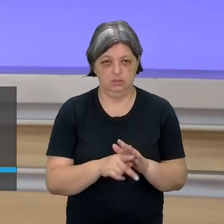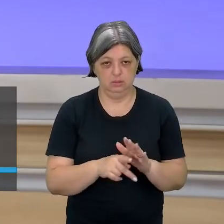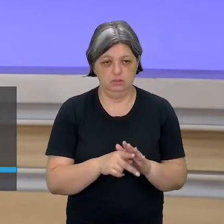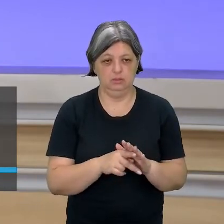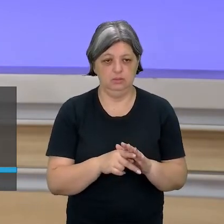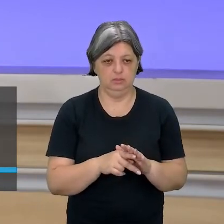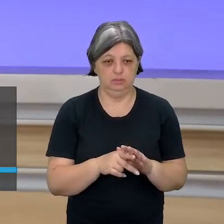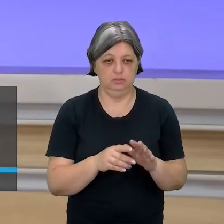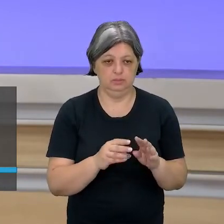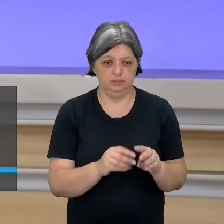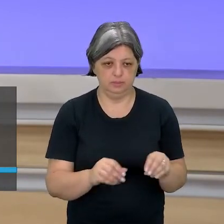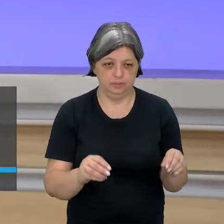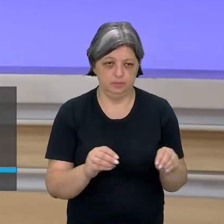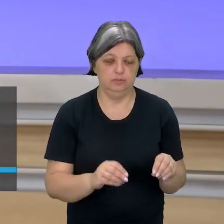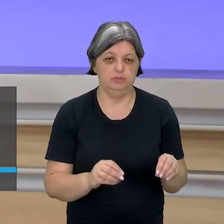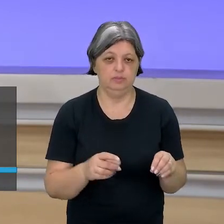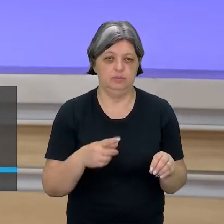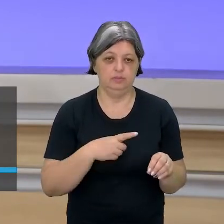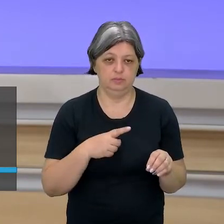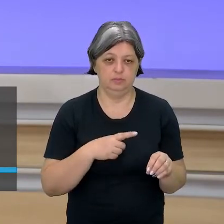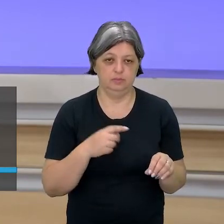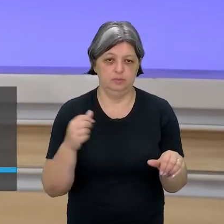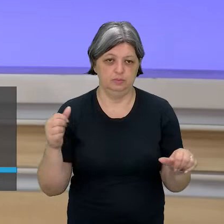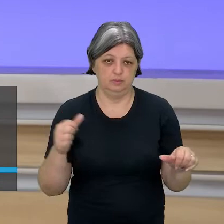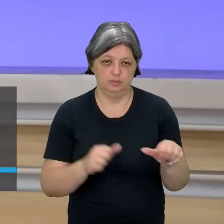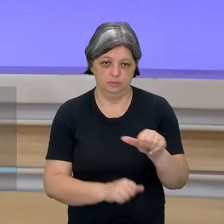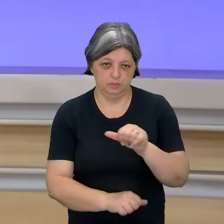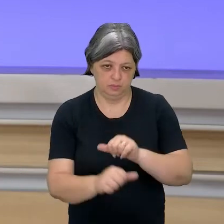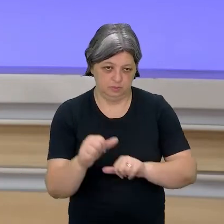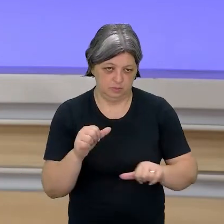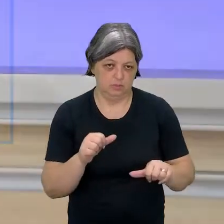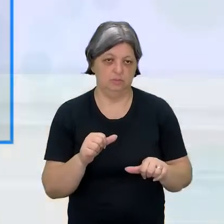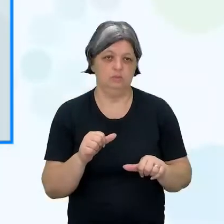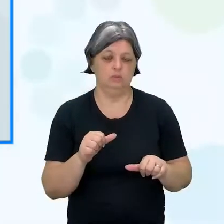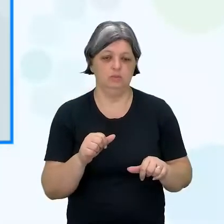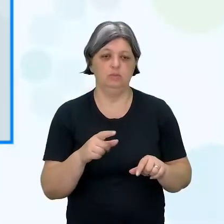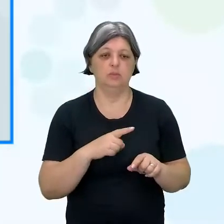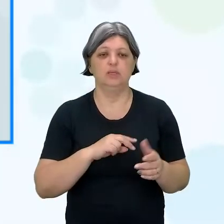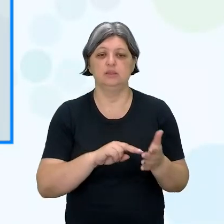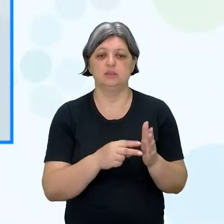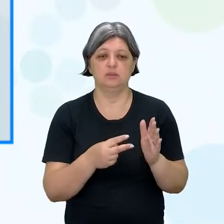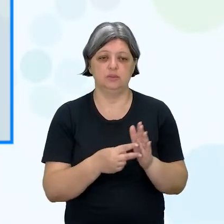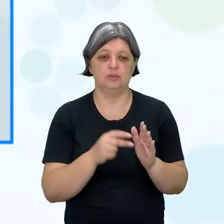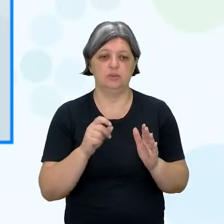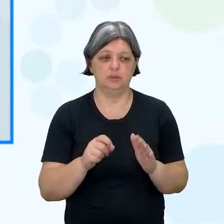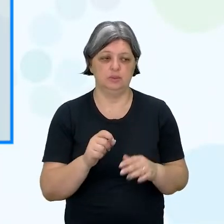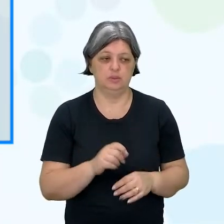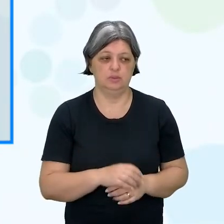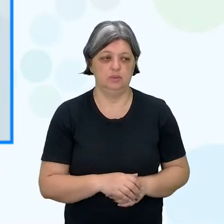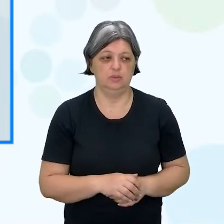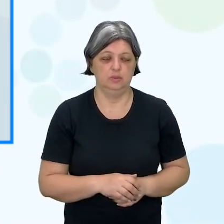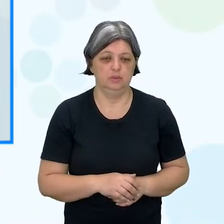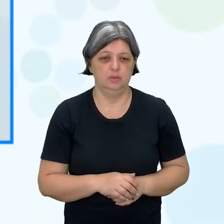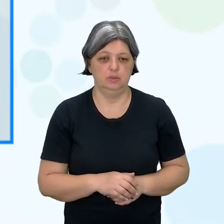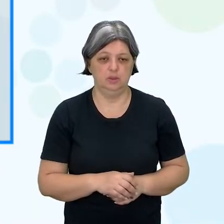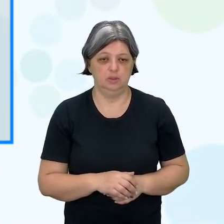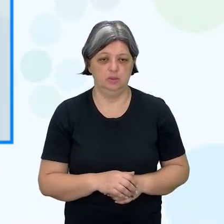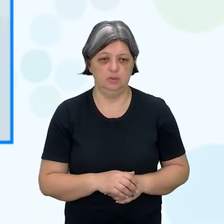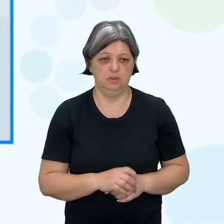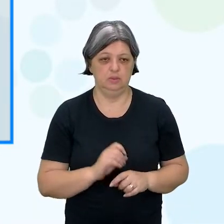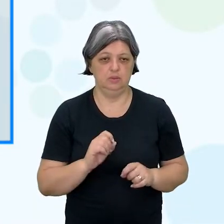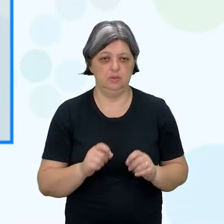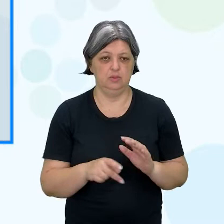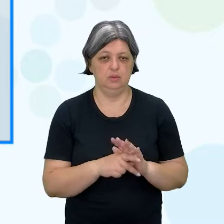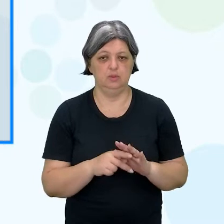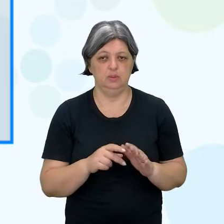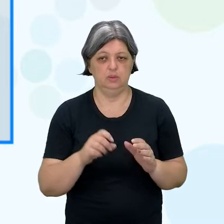substrato. Quando a gente diz que há uma modificação no substrato, significa o seguinte, que há uma modificação